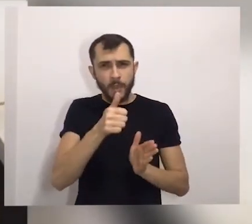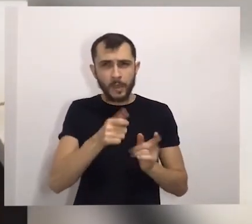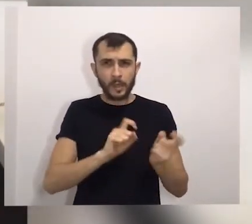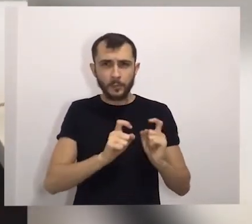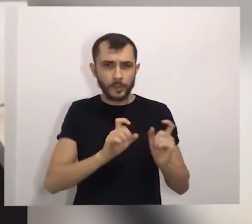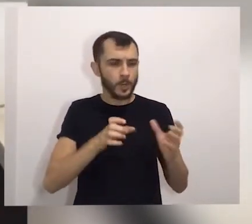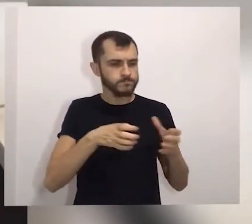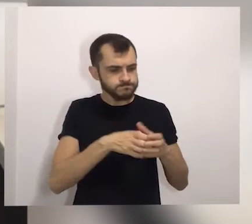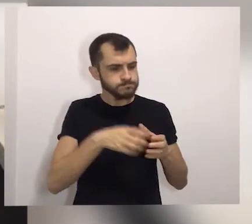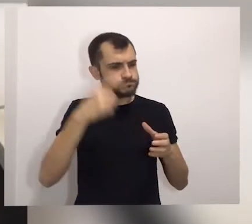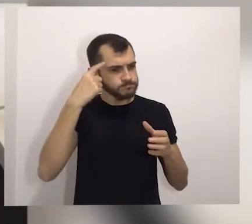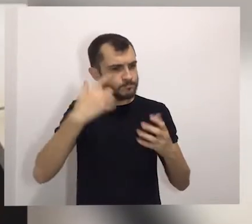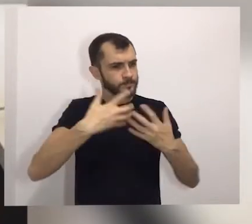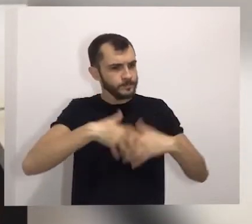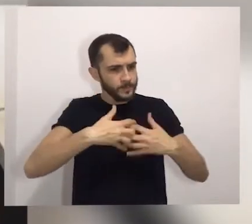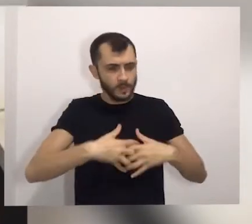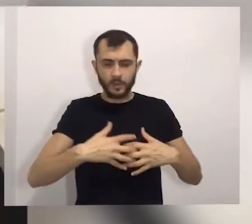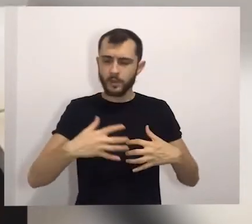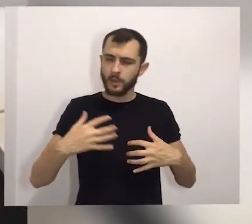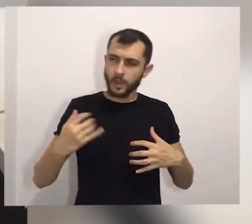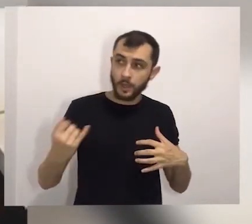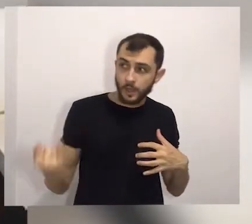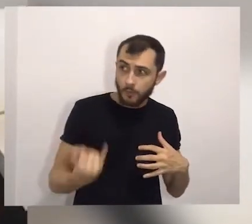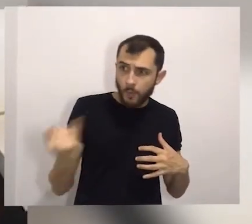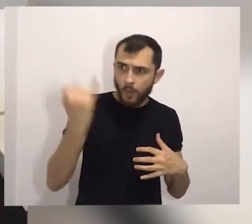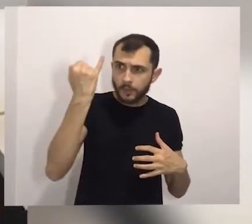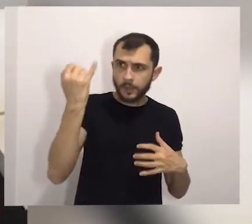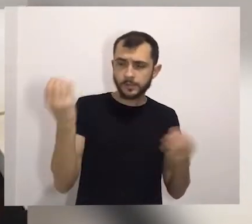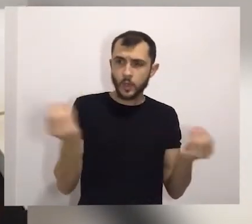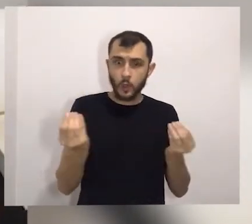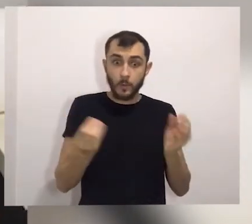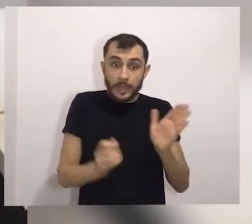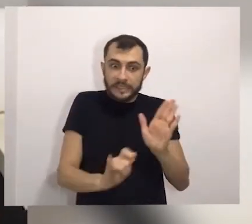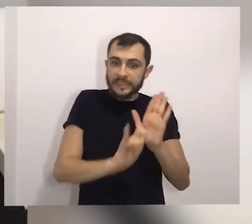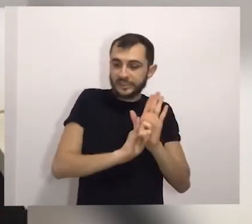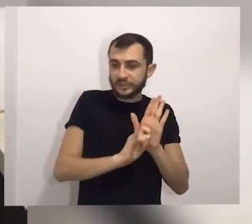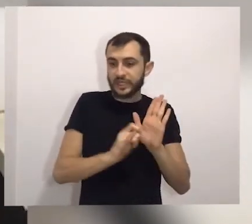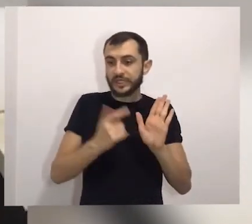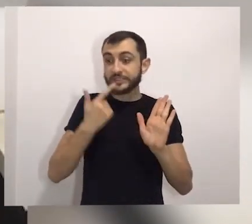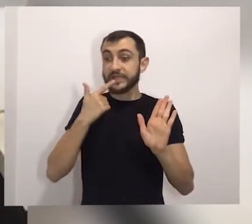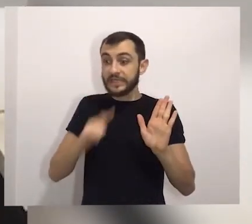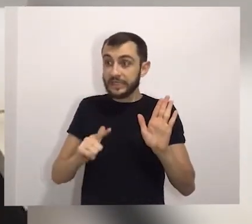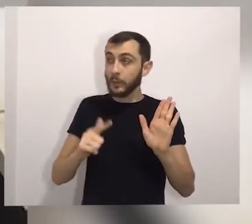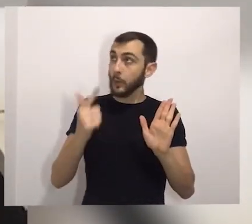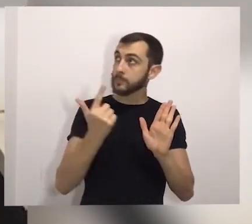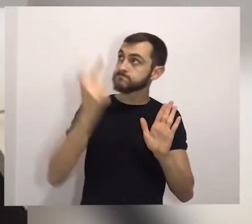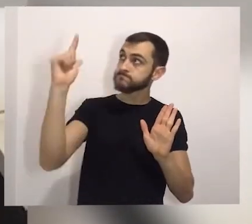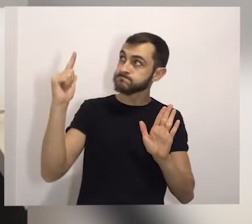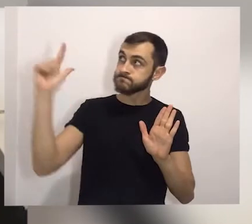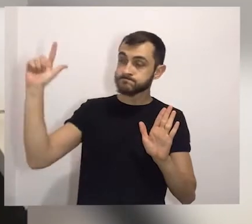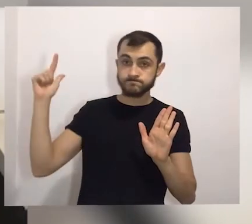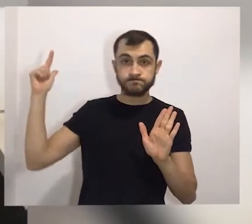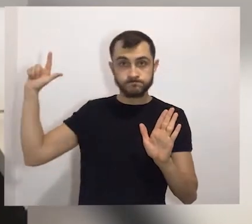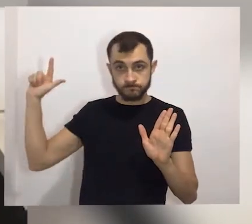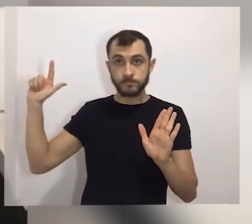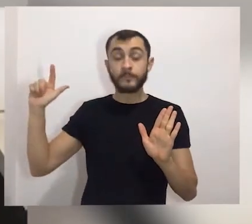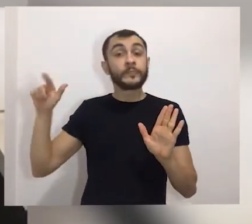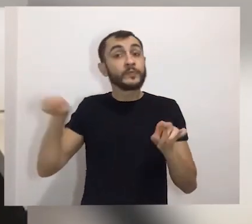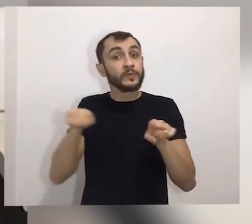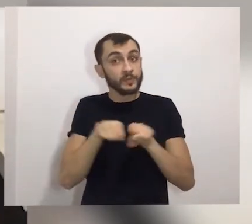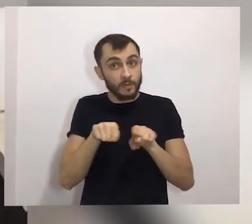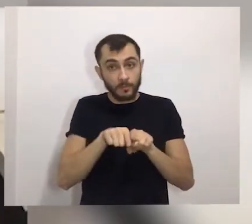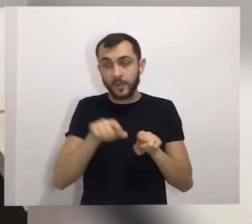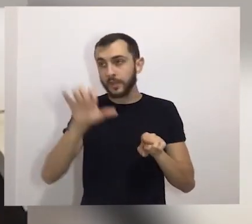primeiras reuniões, a importância em garantir a identidade das línguas estrangeiras modernas no currículo e